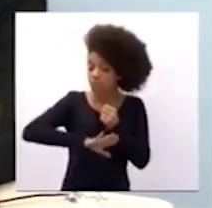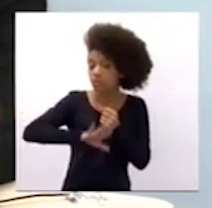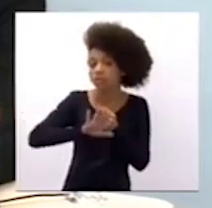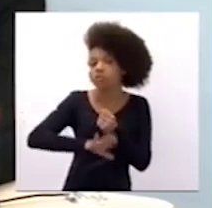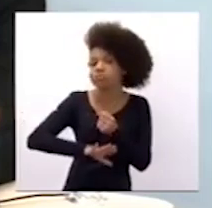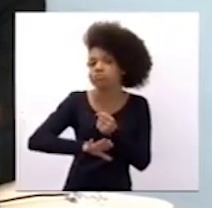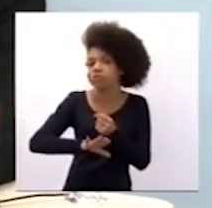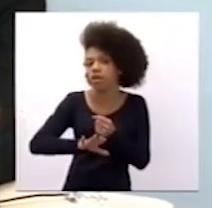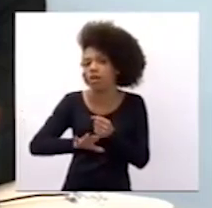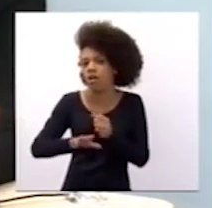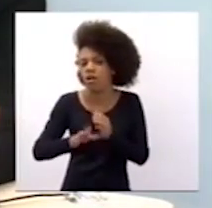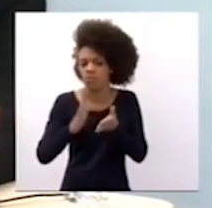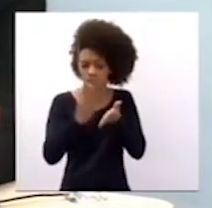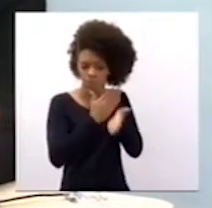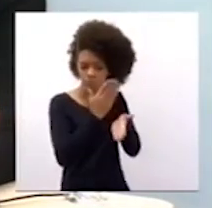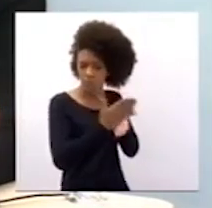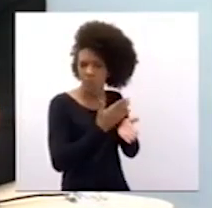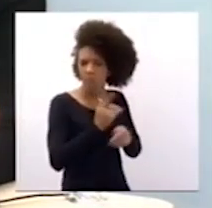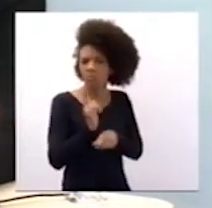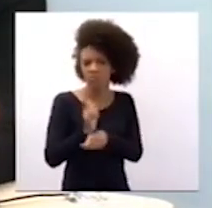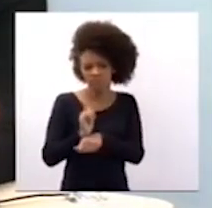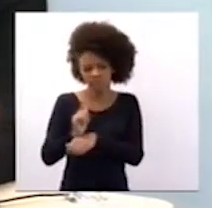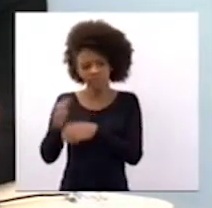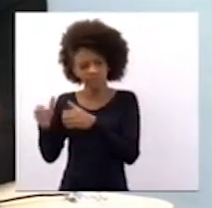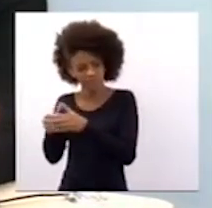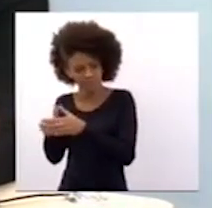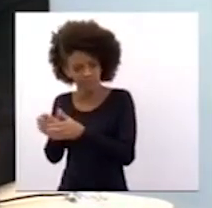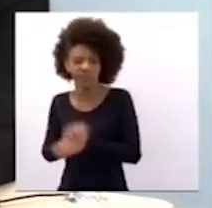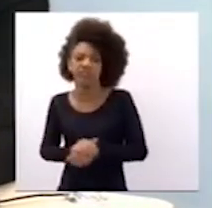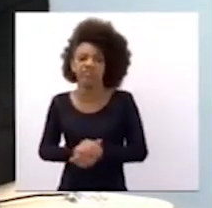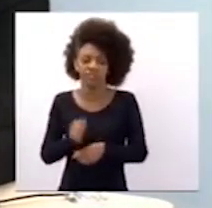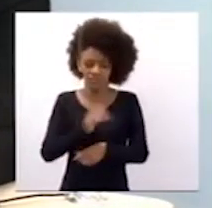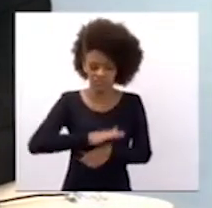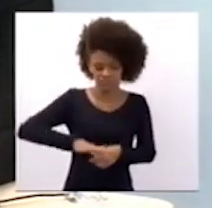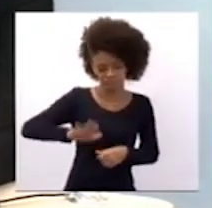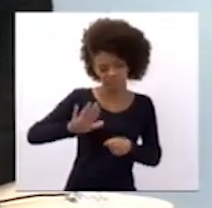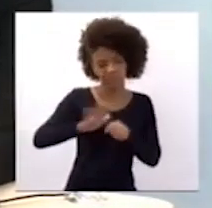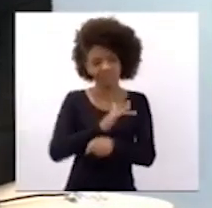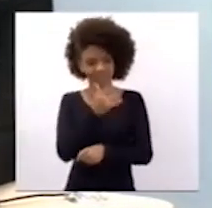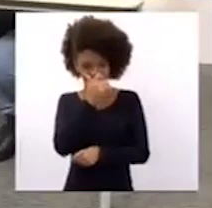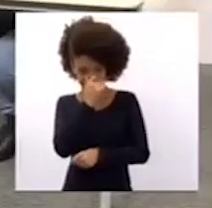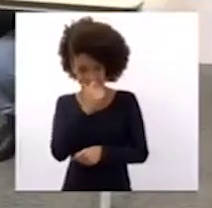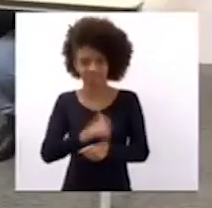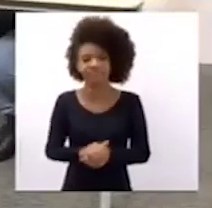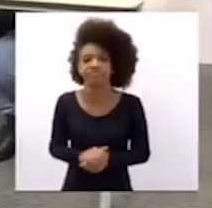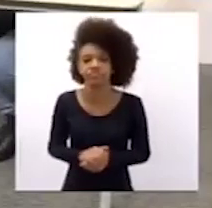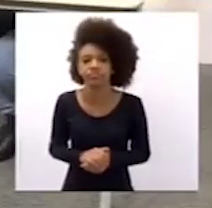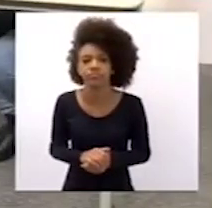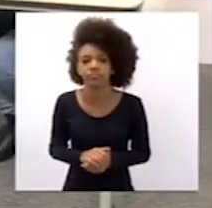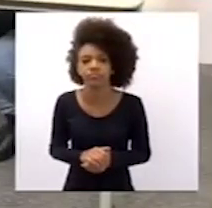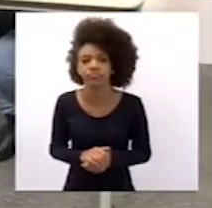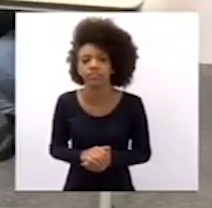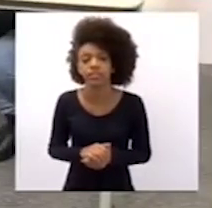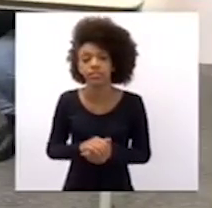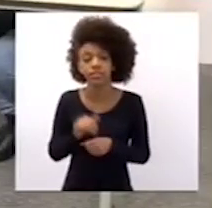no trecho do capítulo Gestão de uma Turma em um Ambiente Lotado e Complexo, da Carol Einstein e da